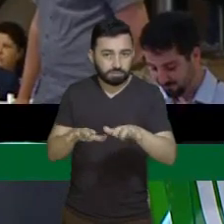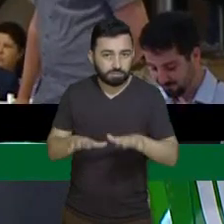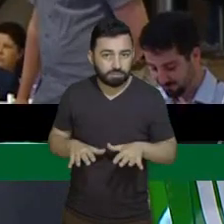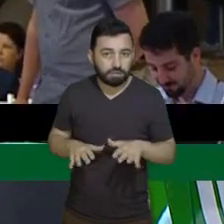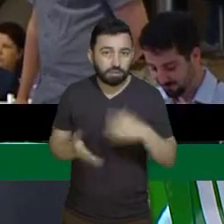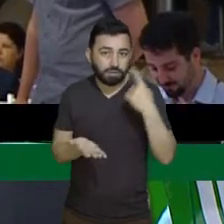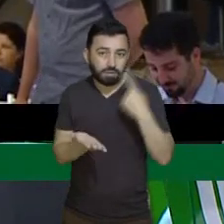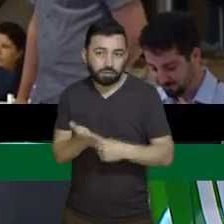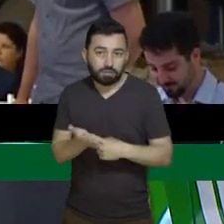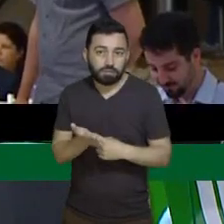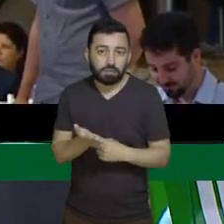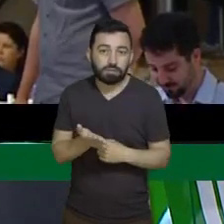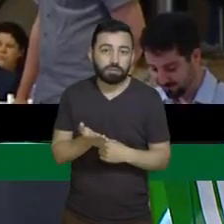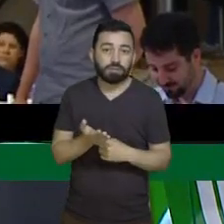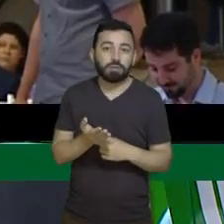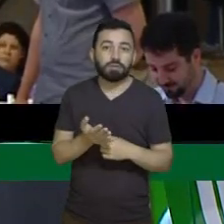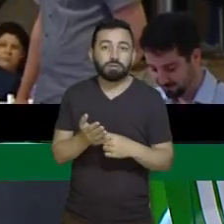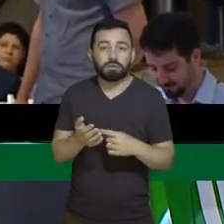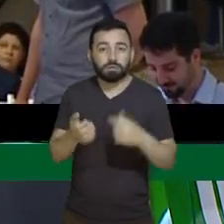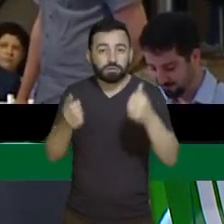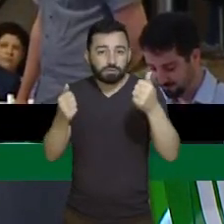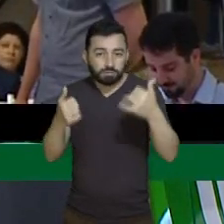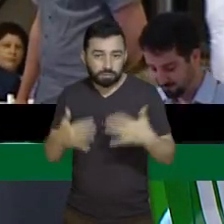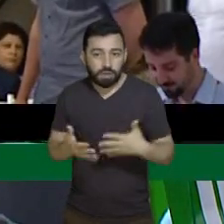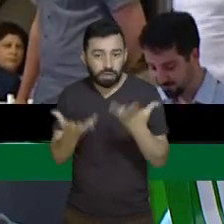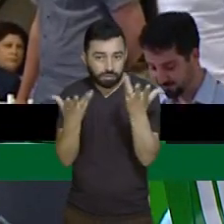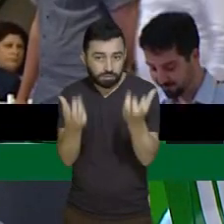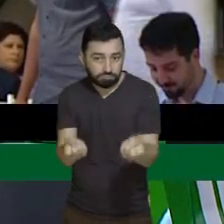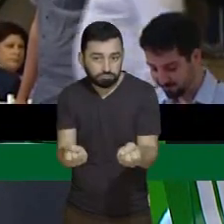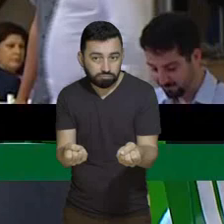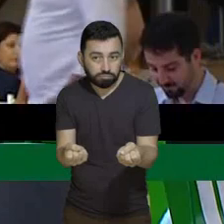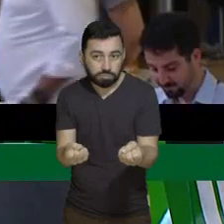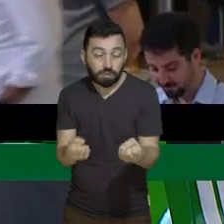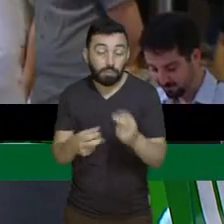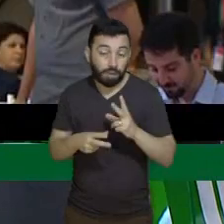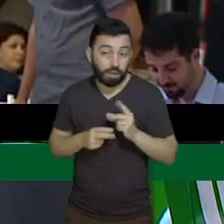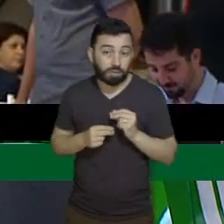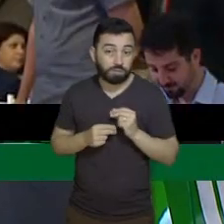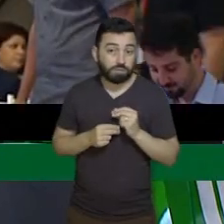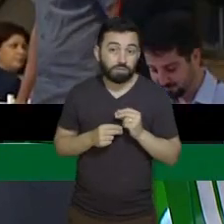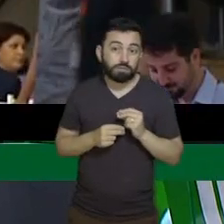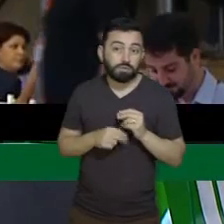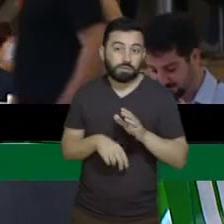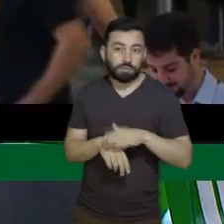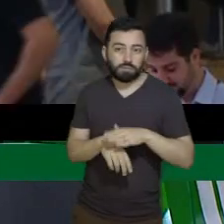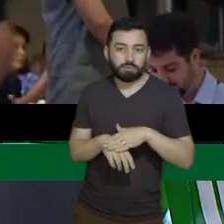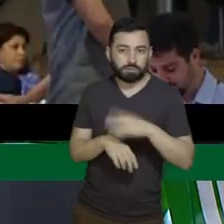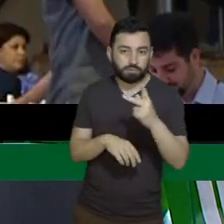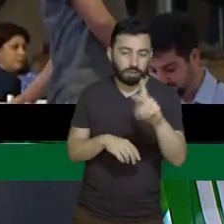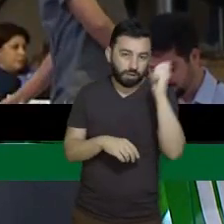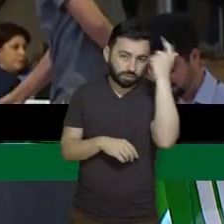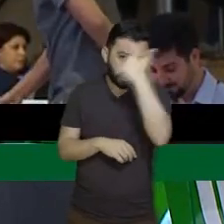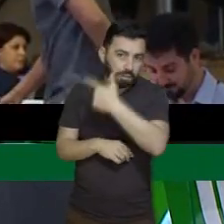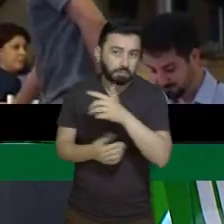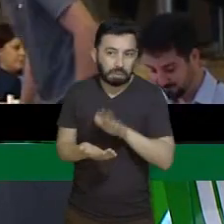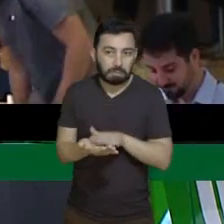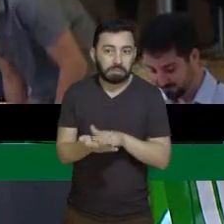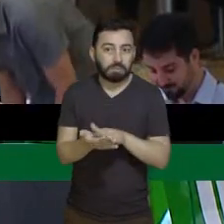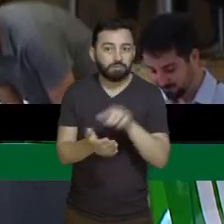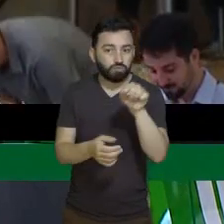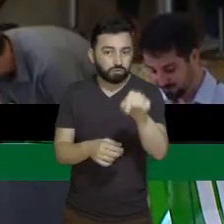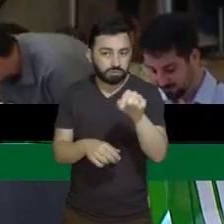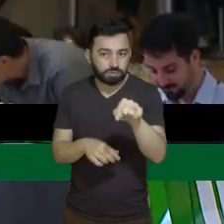de manifestar de maneira favorável no mérito. Então, deputado Altair Silva, parabenizando Vossa